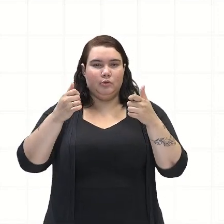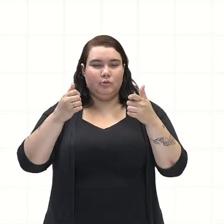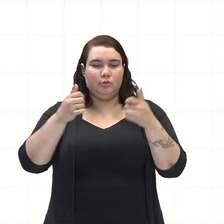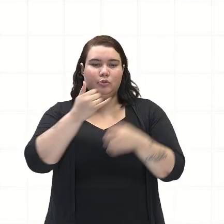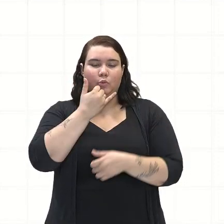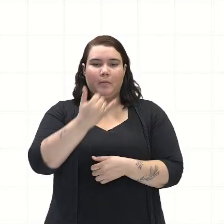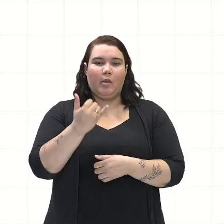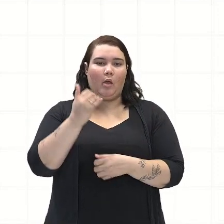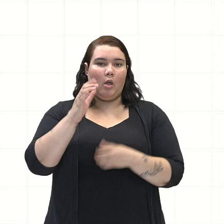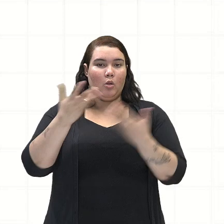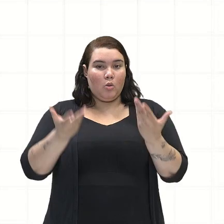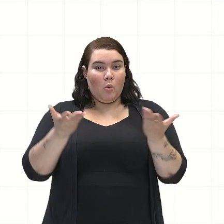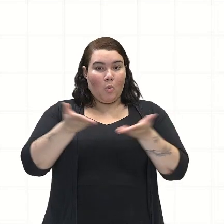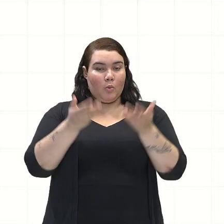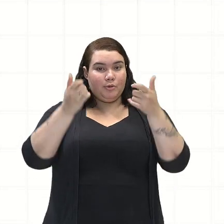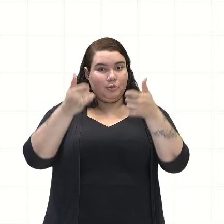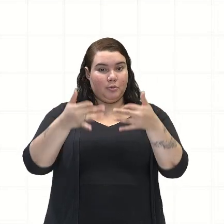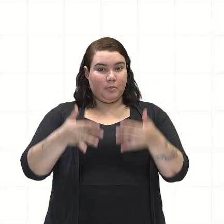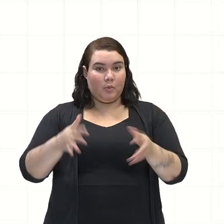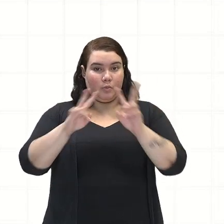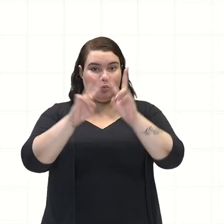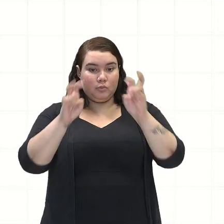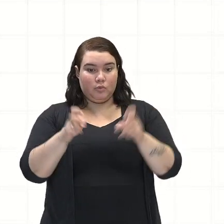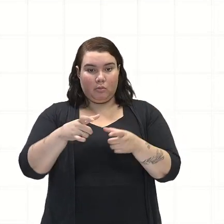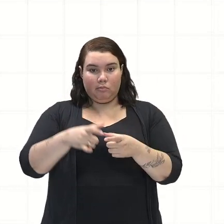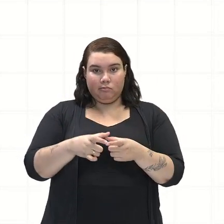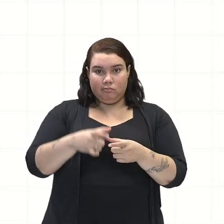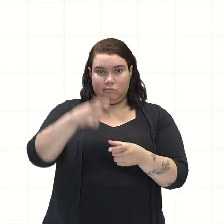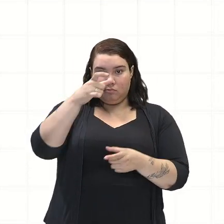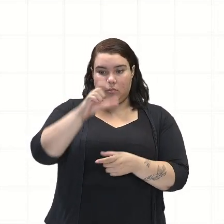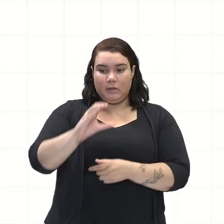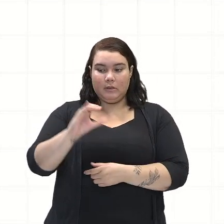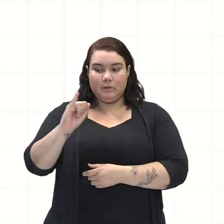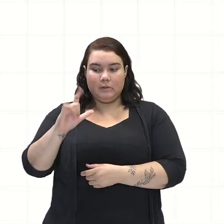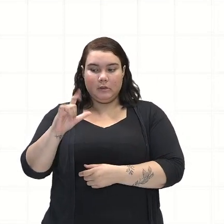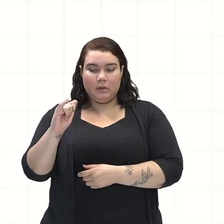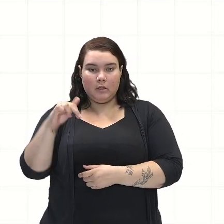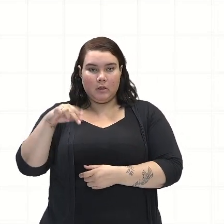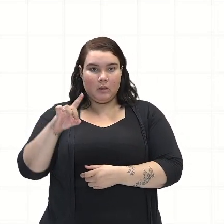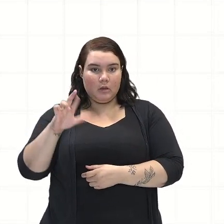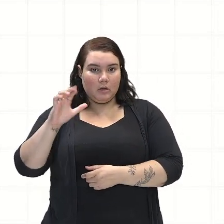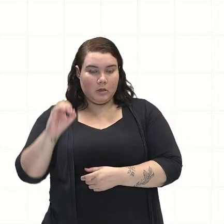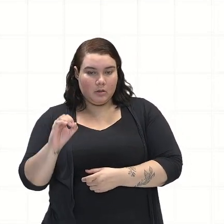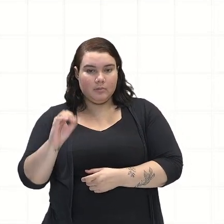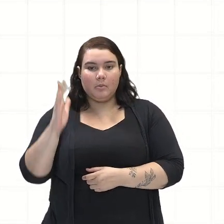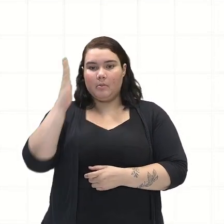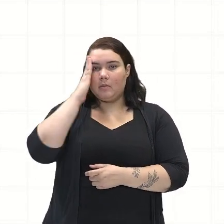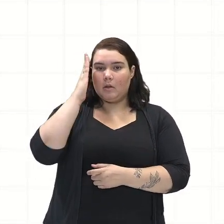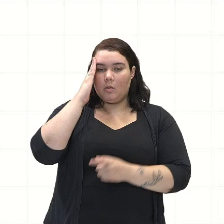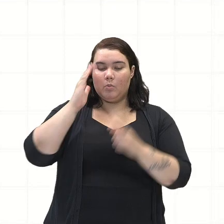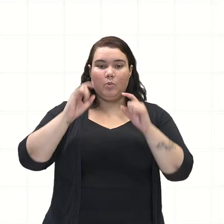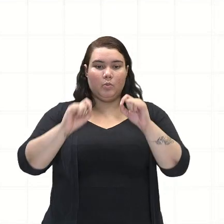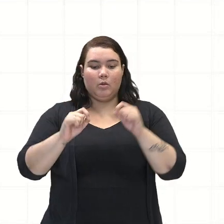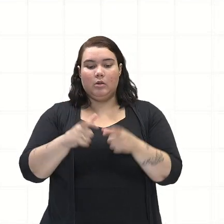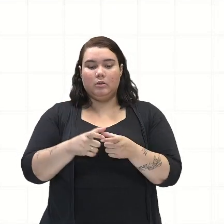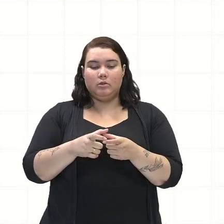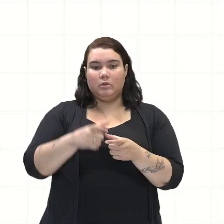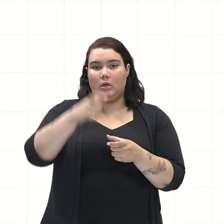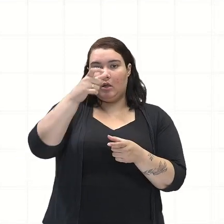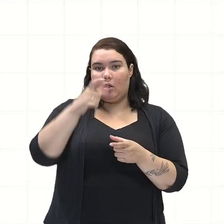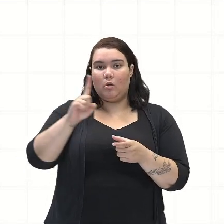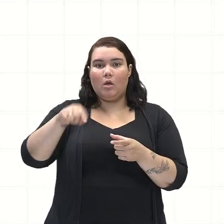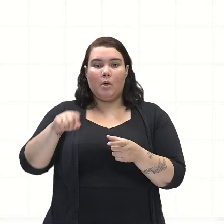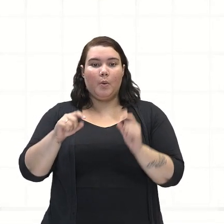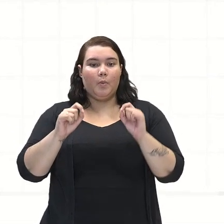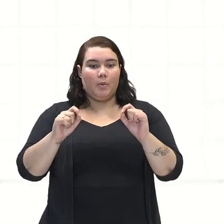do cilindro, certo? Nós sabemos que o cilindro ele é um corpo.